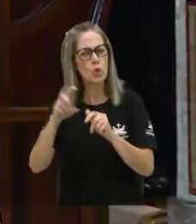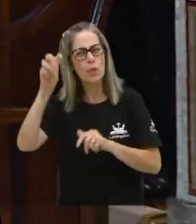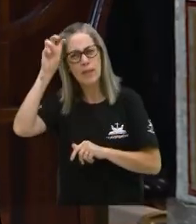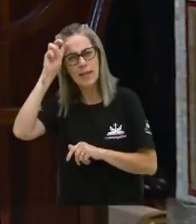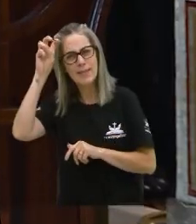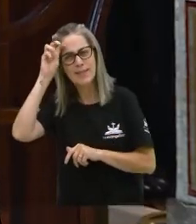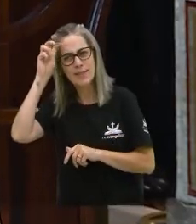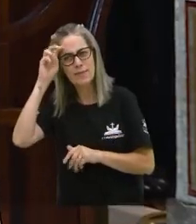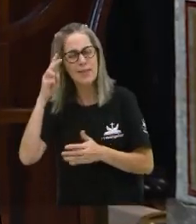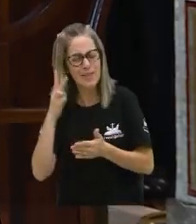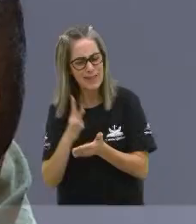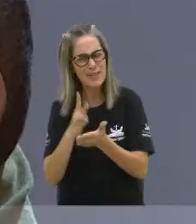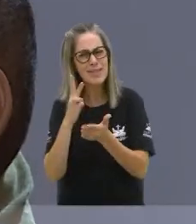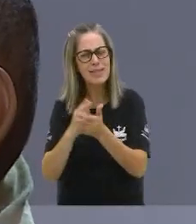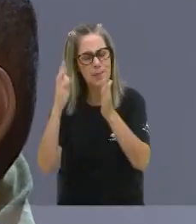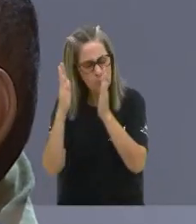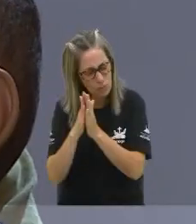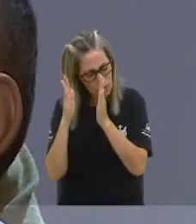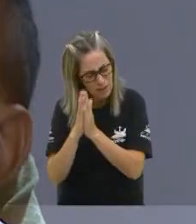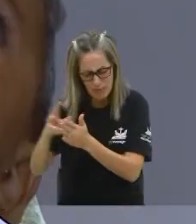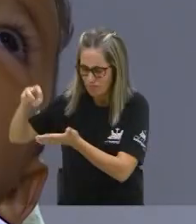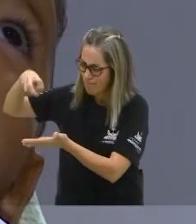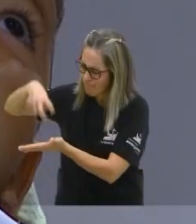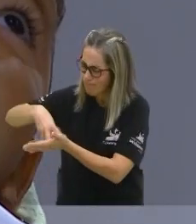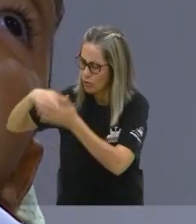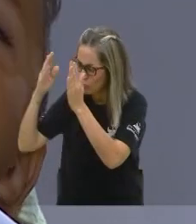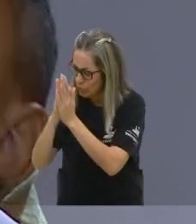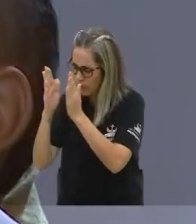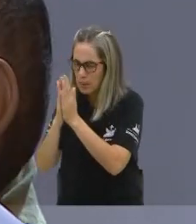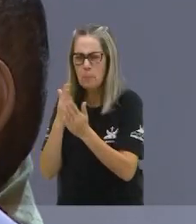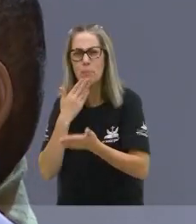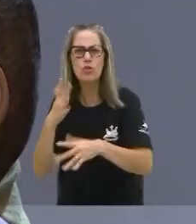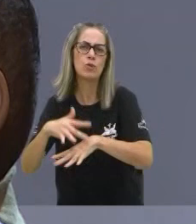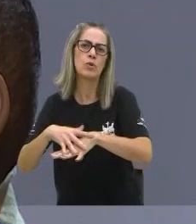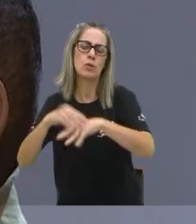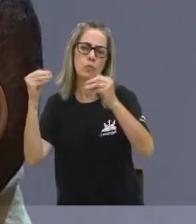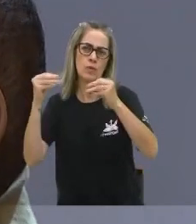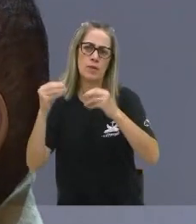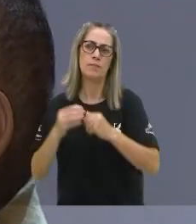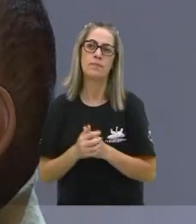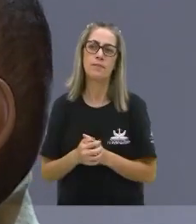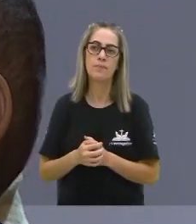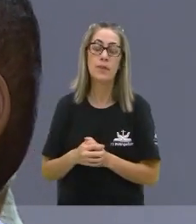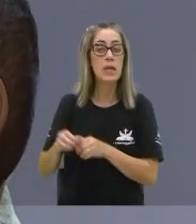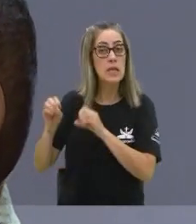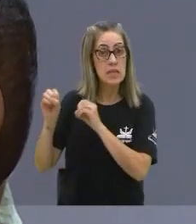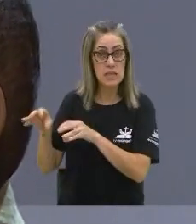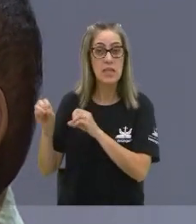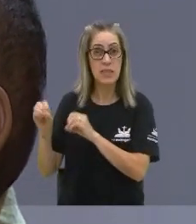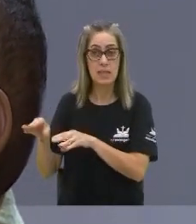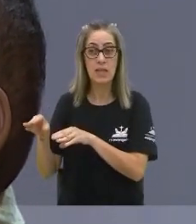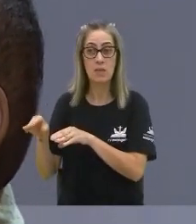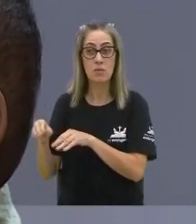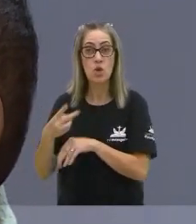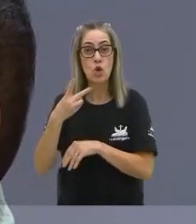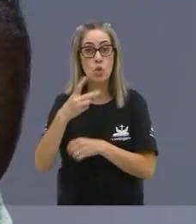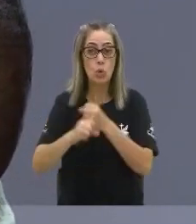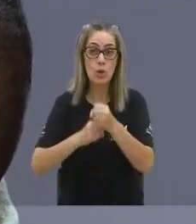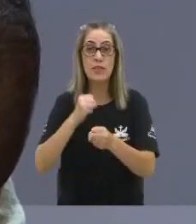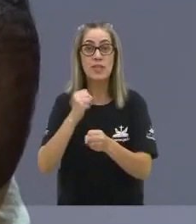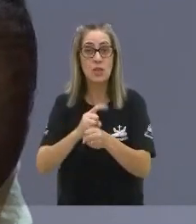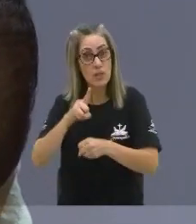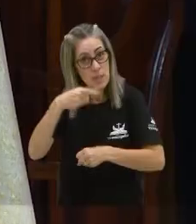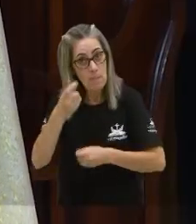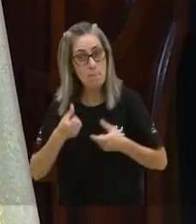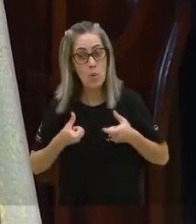qualquer coisa, ela estava ali presente, de joelho, em oração. E em setembro agora, né, foi 2 anos do tratamento e